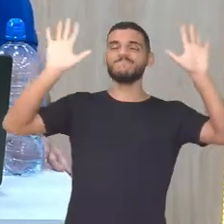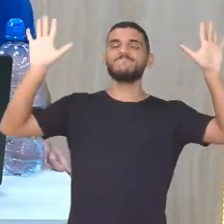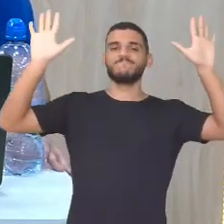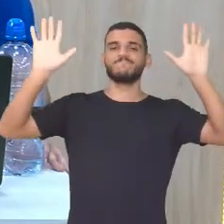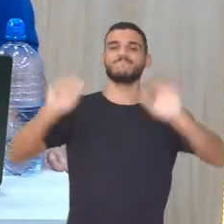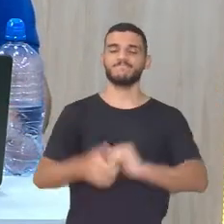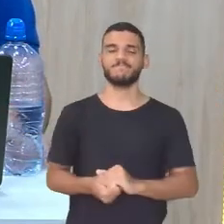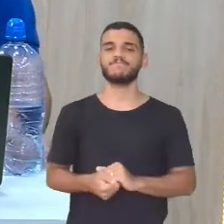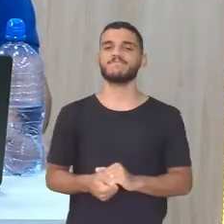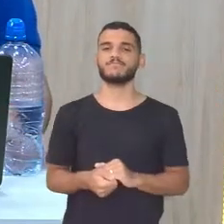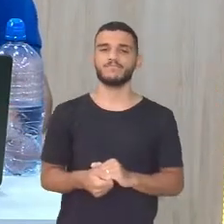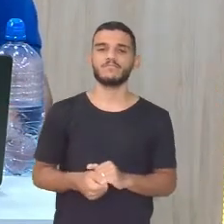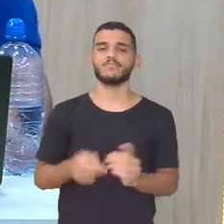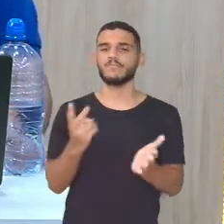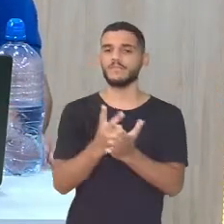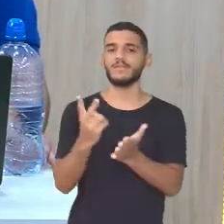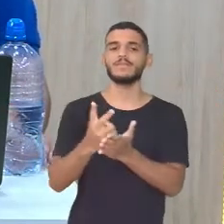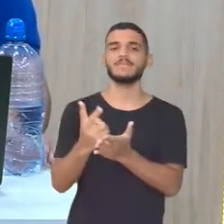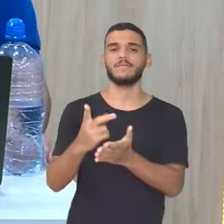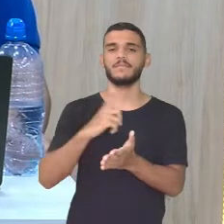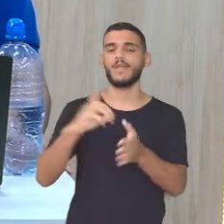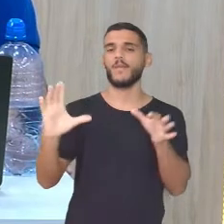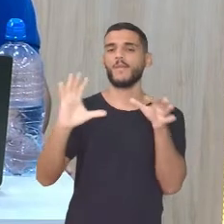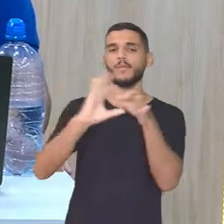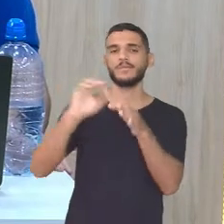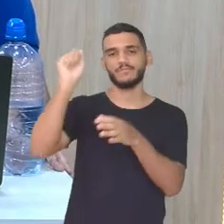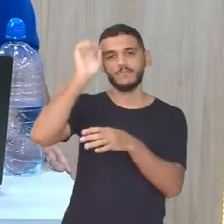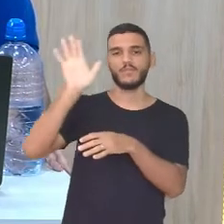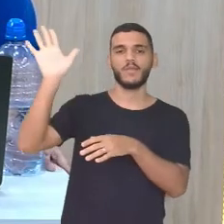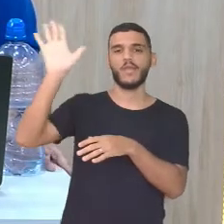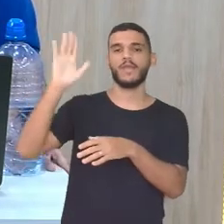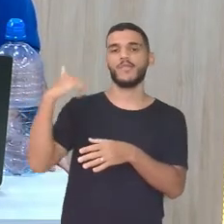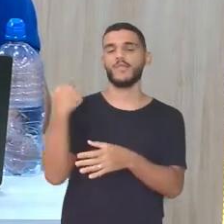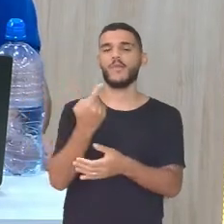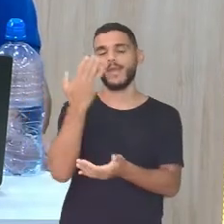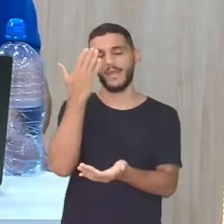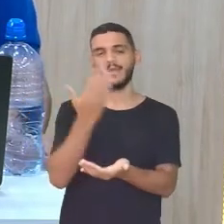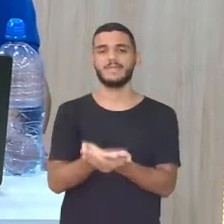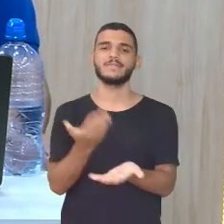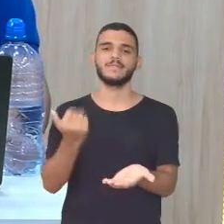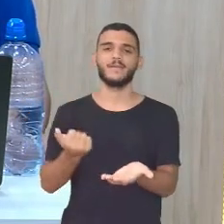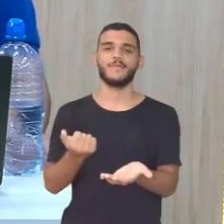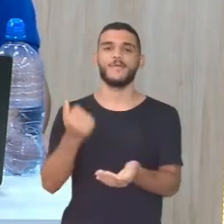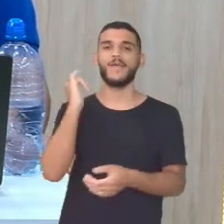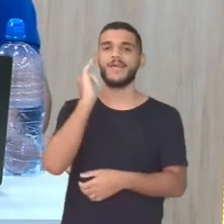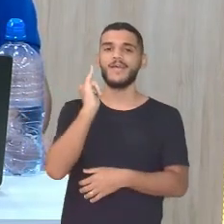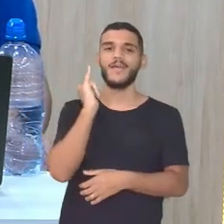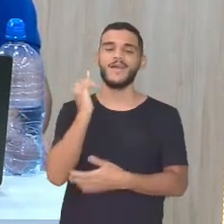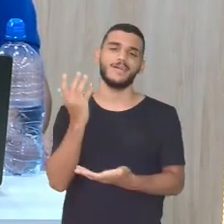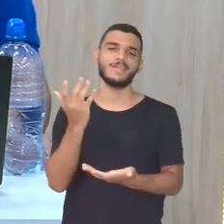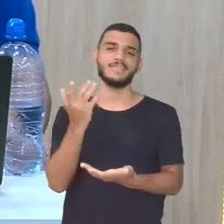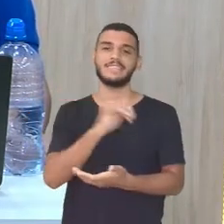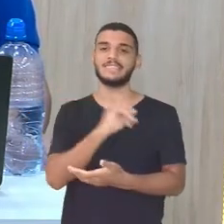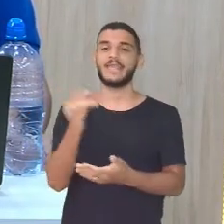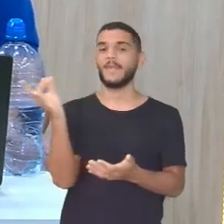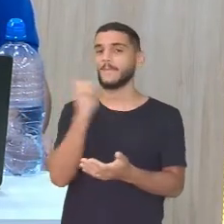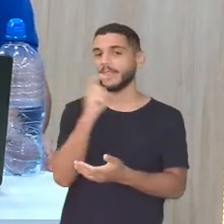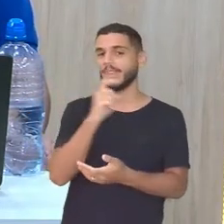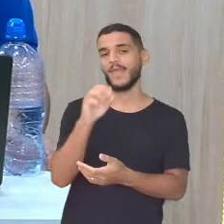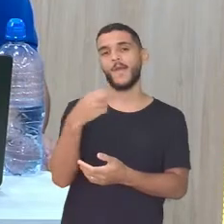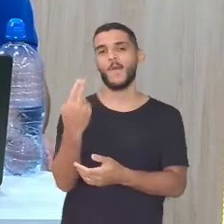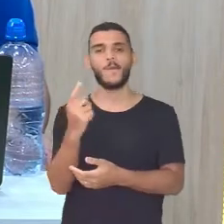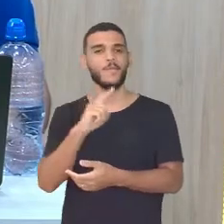própria narrativa de acreditar naquilo que ela está narrando, independente do quão verídica ela pareça ser ou